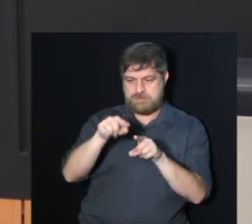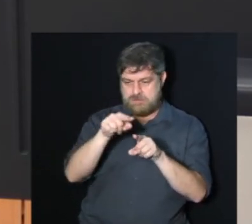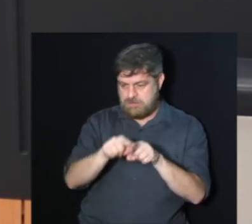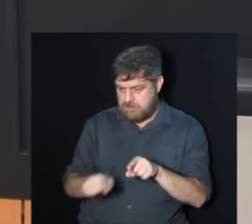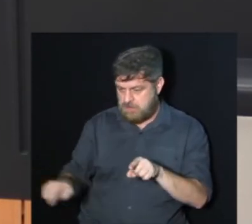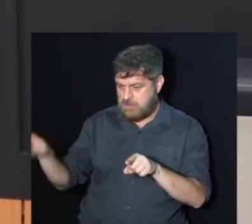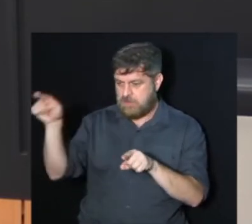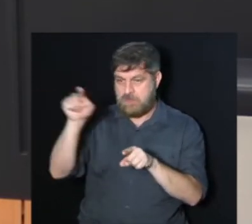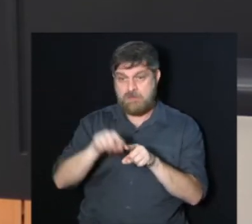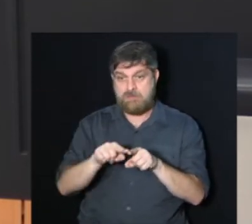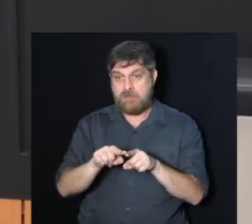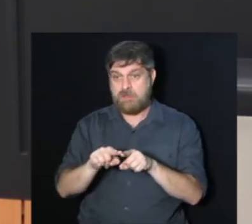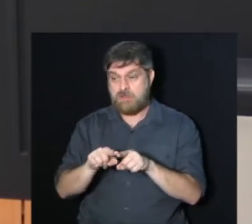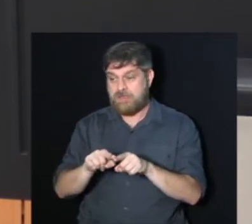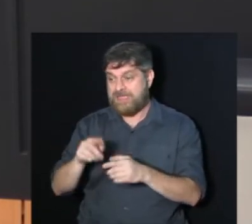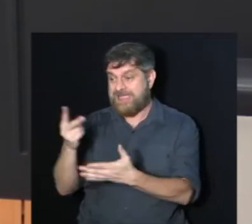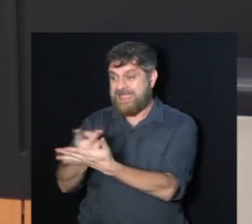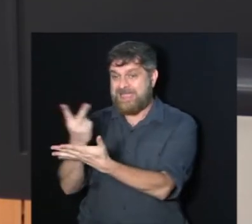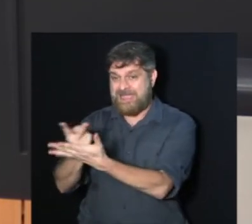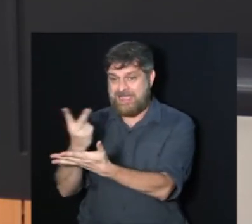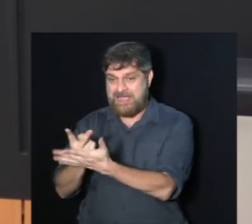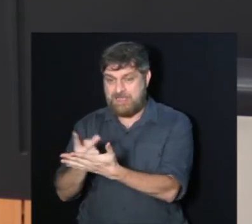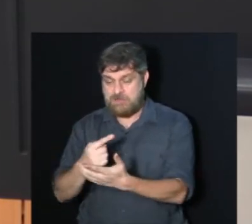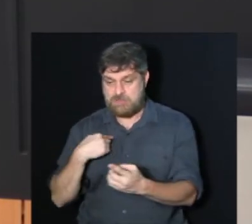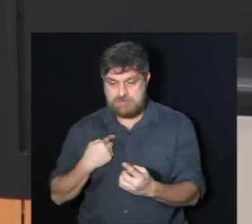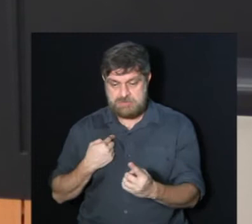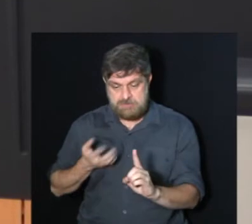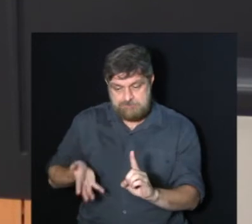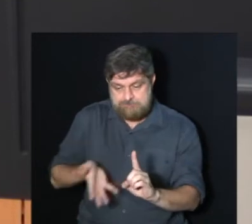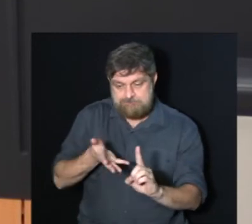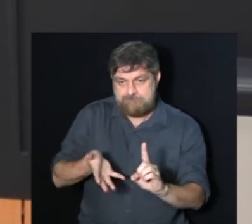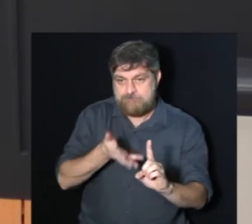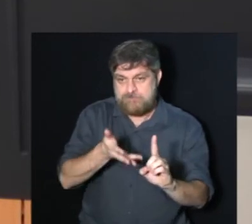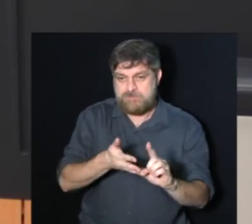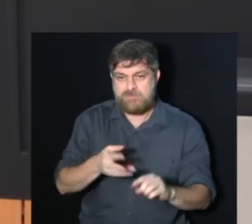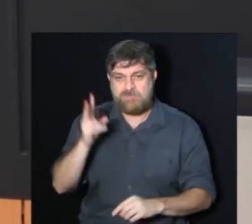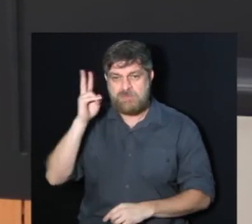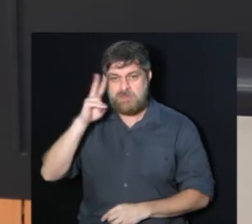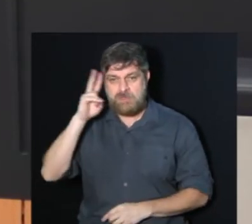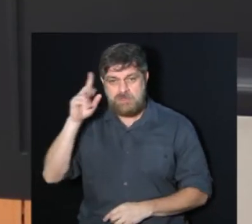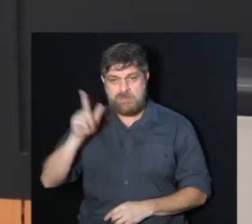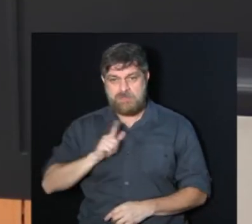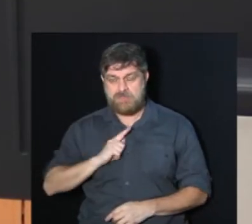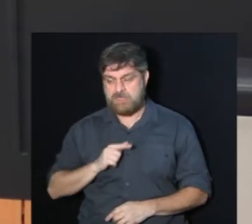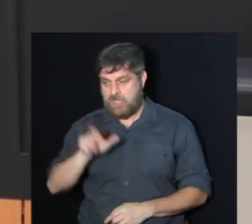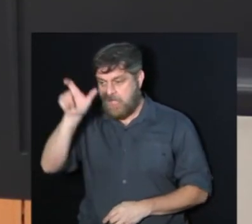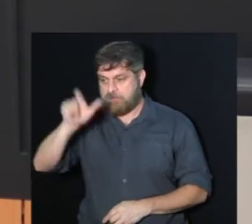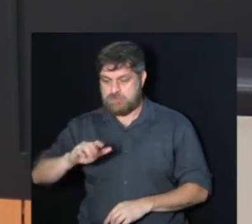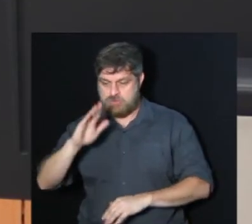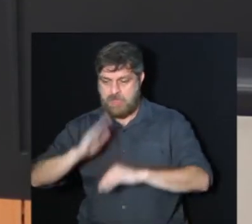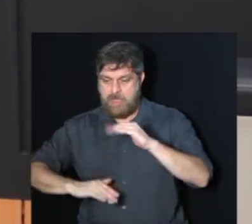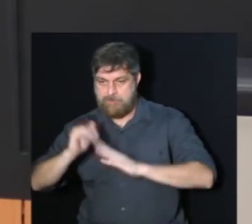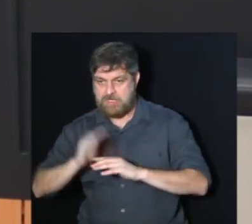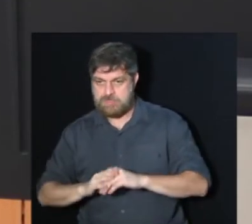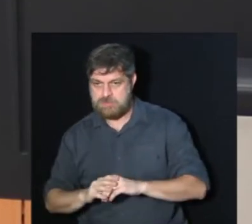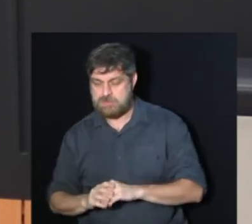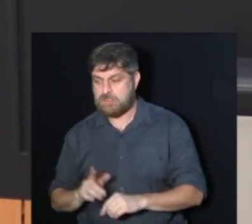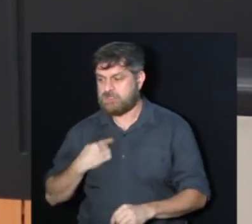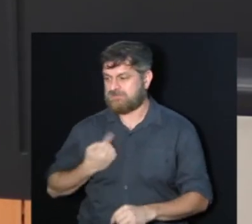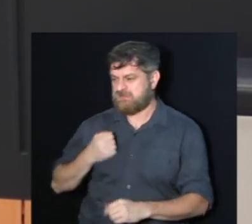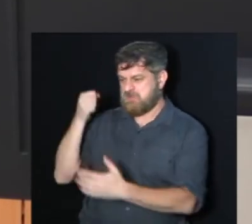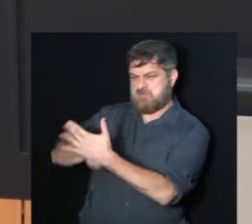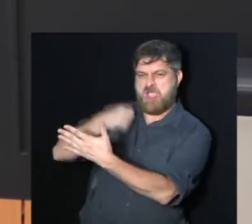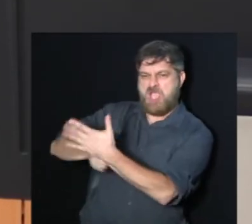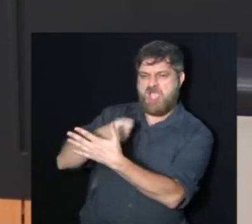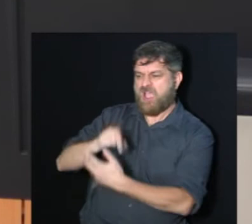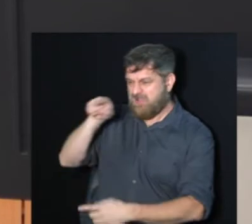num círculo virtuoso. Né? Nós temos que nos lembrar da lei da ação e reação. Agredir o agressor não